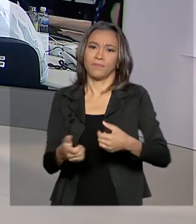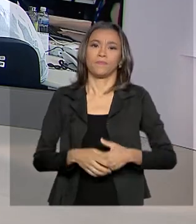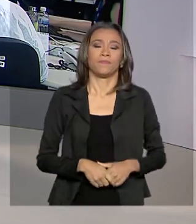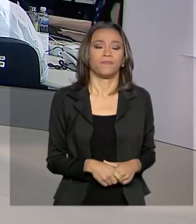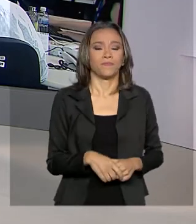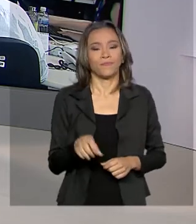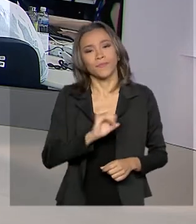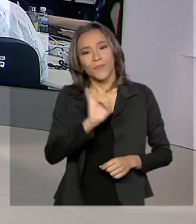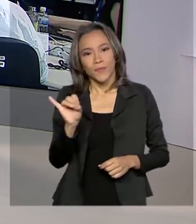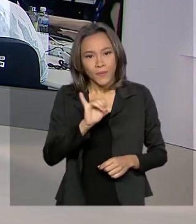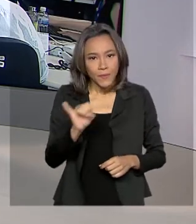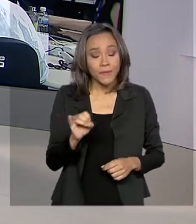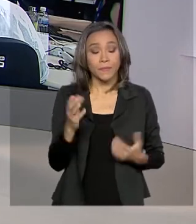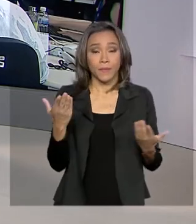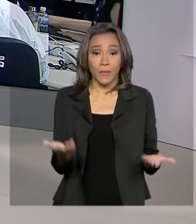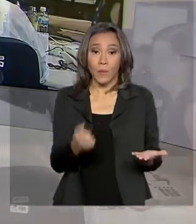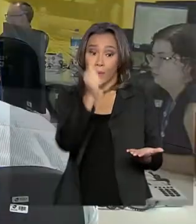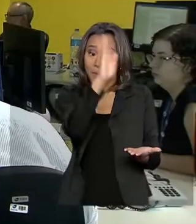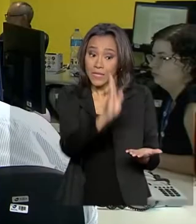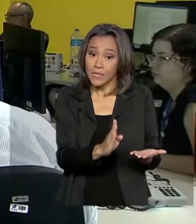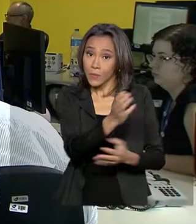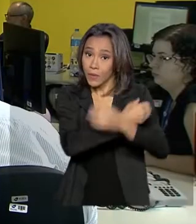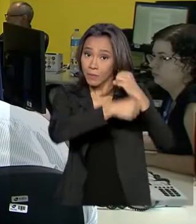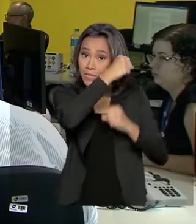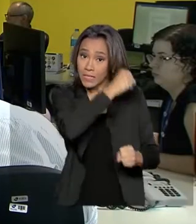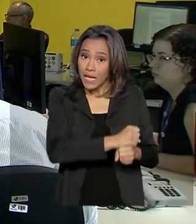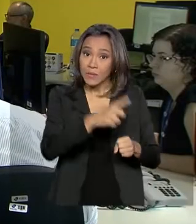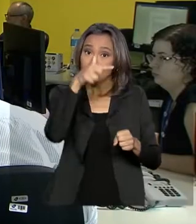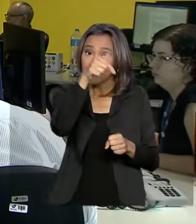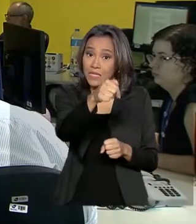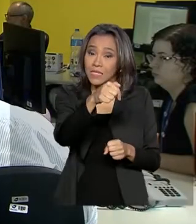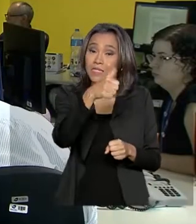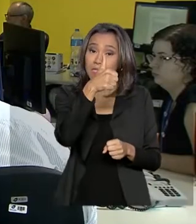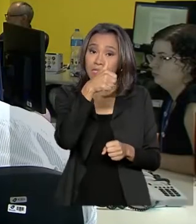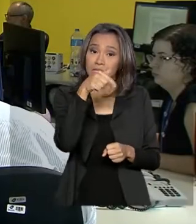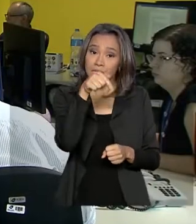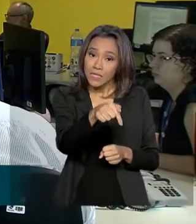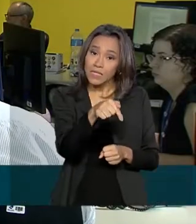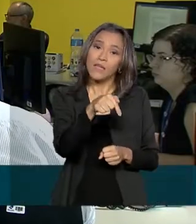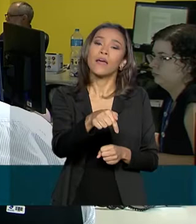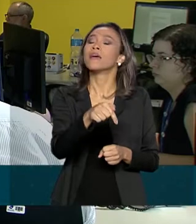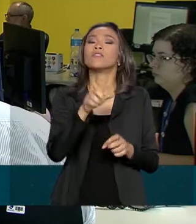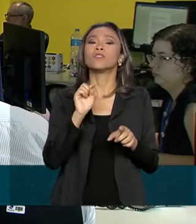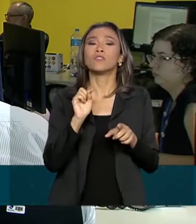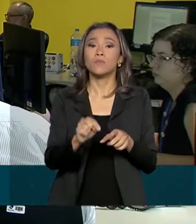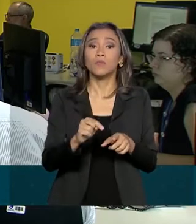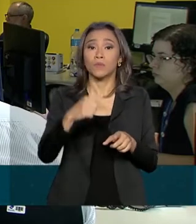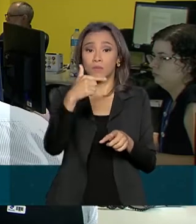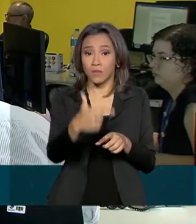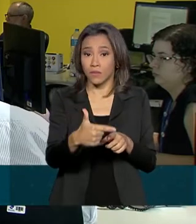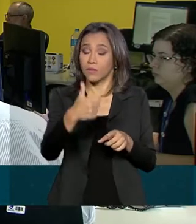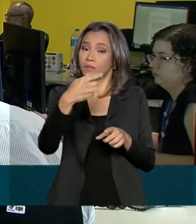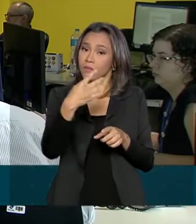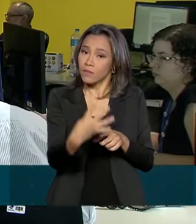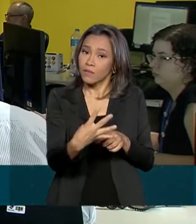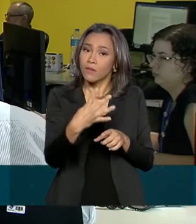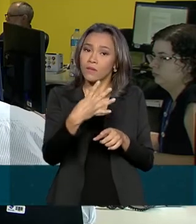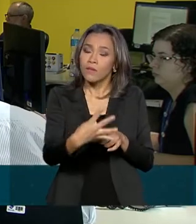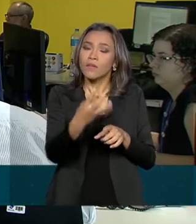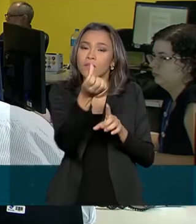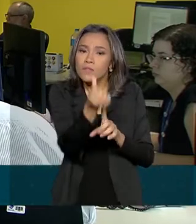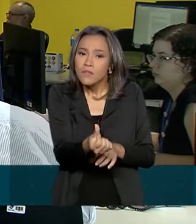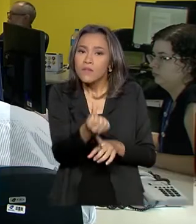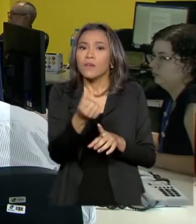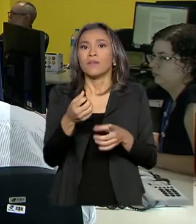Oi, Renata, bom dia. O Brasil fechou o ano passado com 7.246 megawatts de capacidade energética instalada